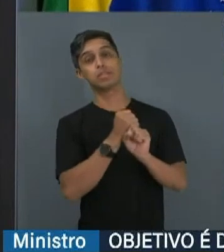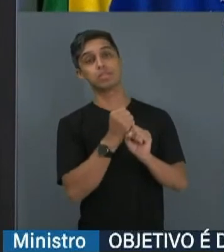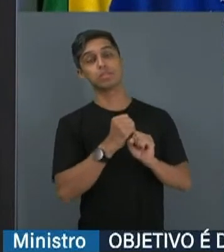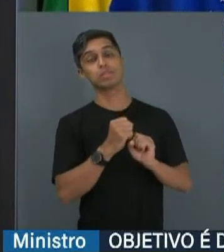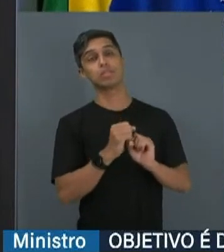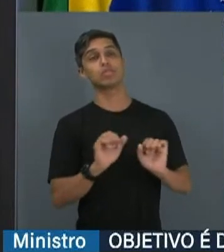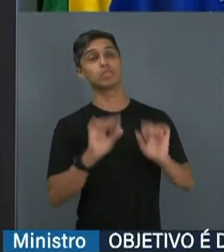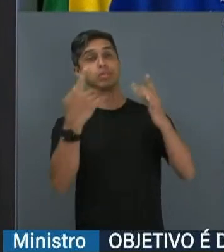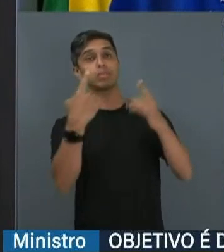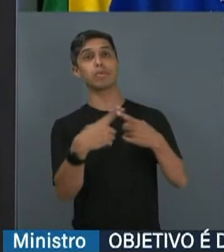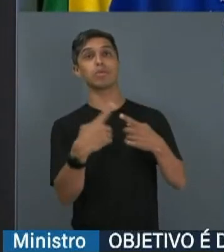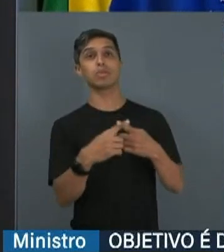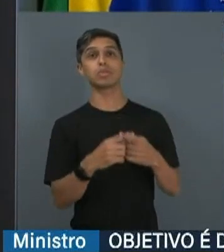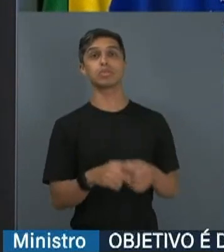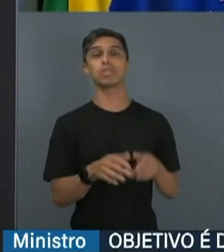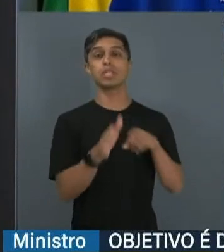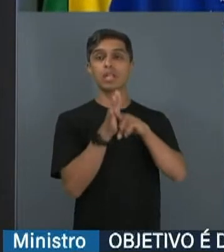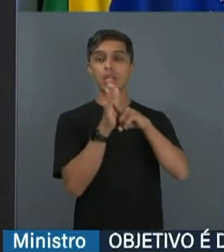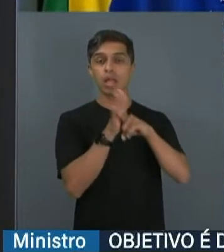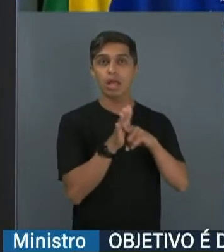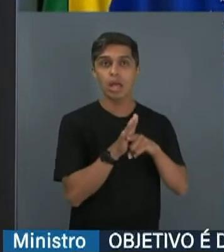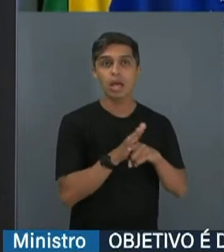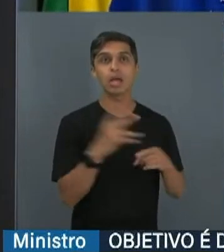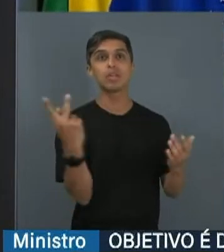do inquérito famigerado